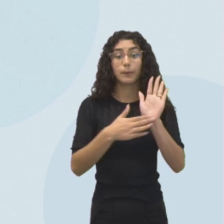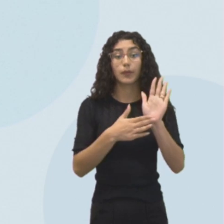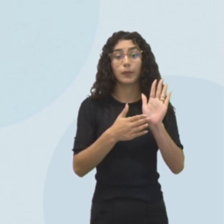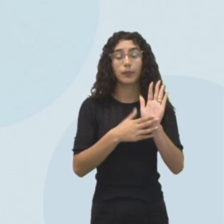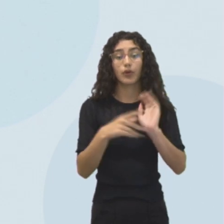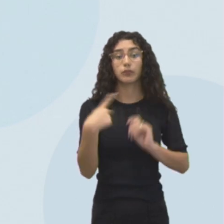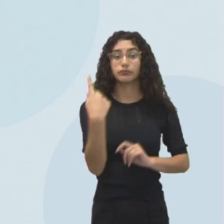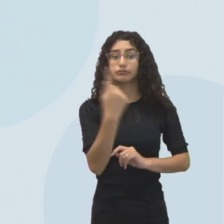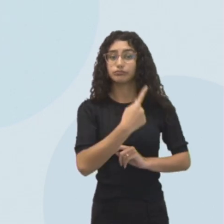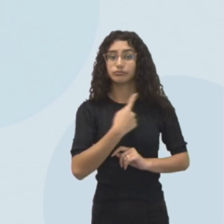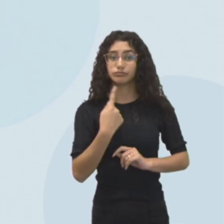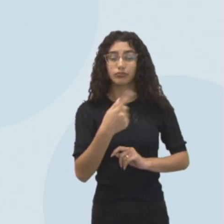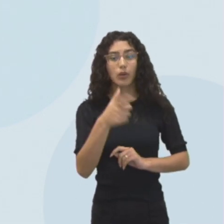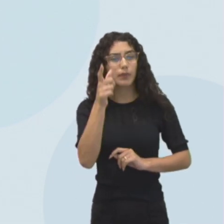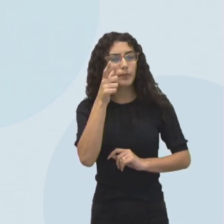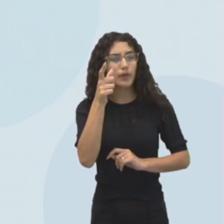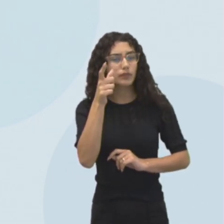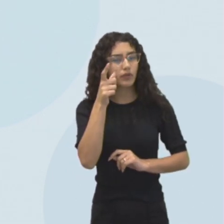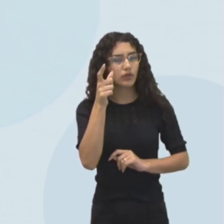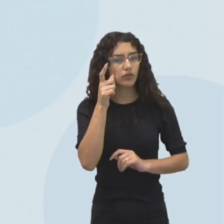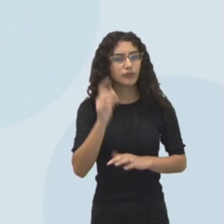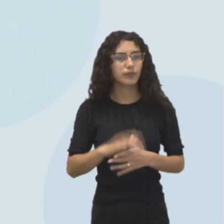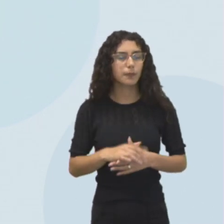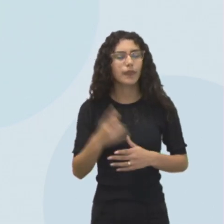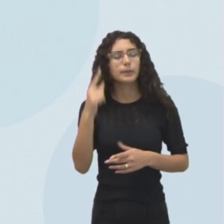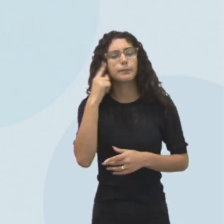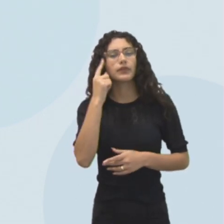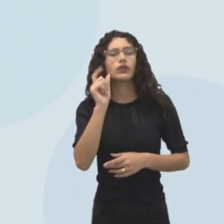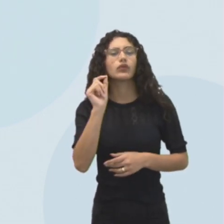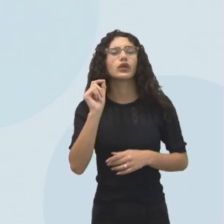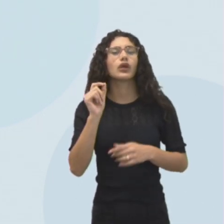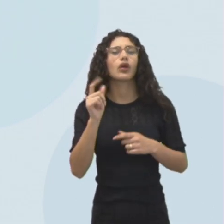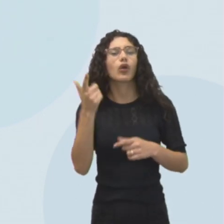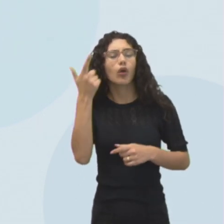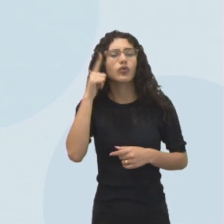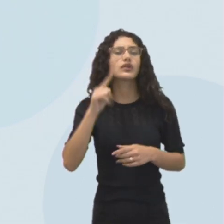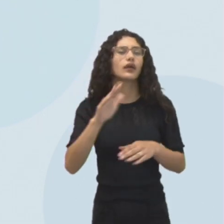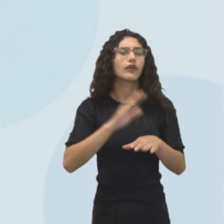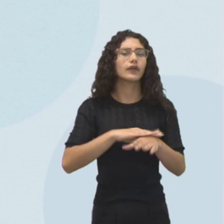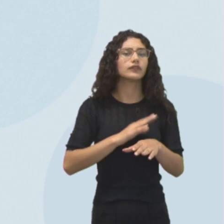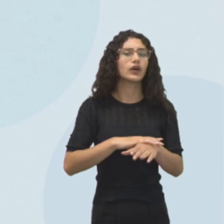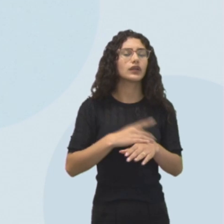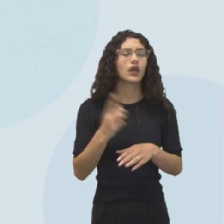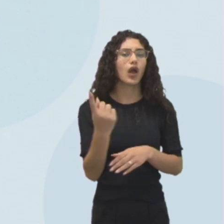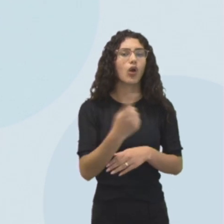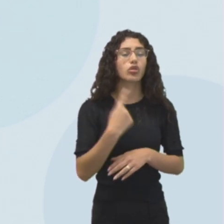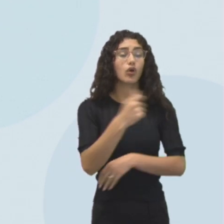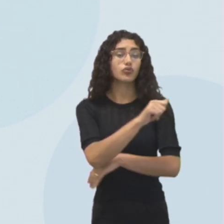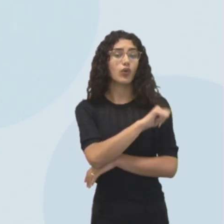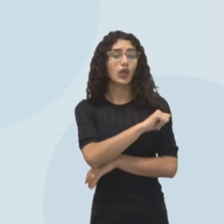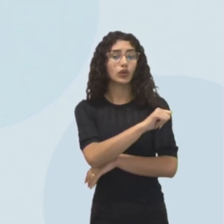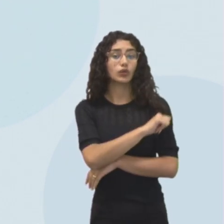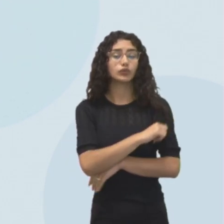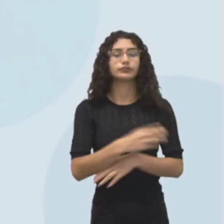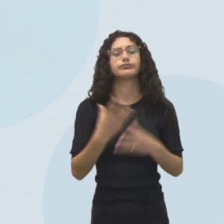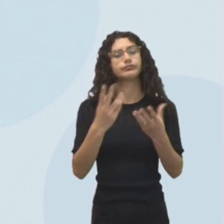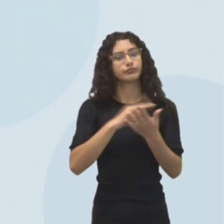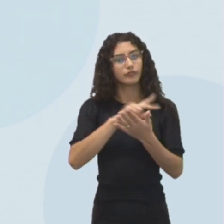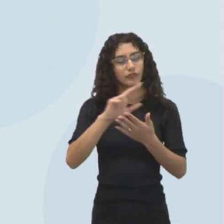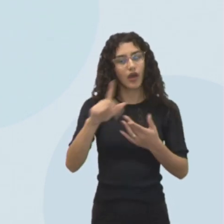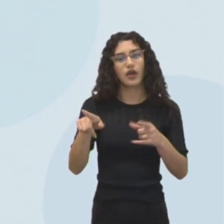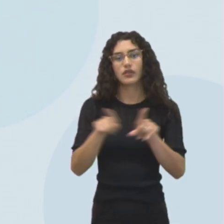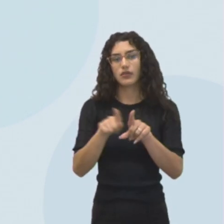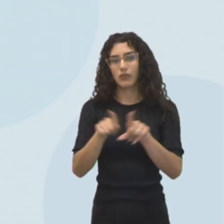proporcionar para nós que estamos assistindo. Agora a gente pensa, o que ele consegue proporcionar aos nossos estudantes? Muitas coisas também,